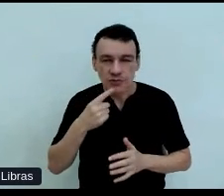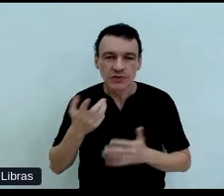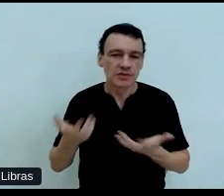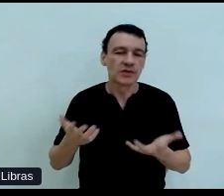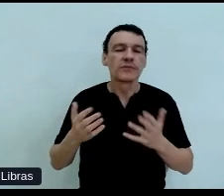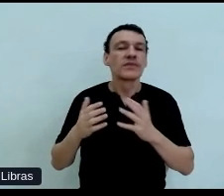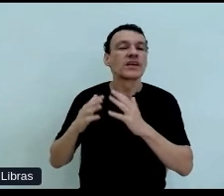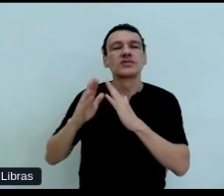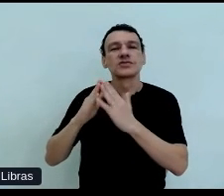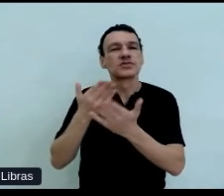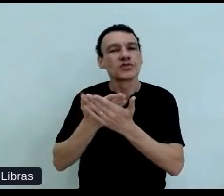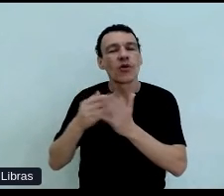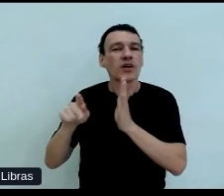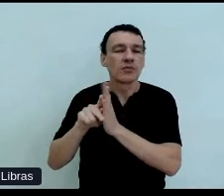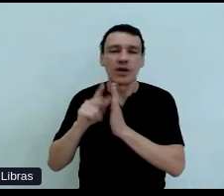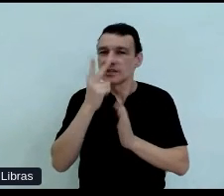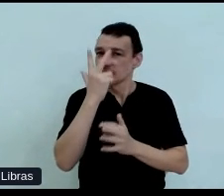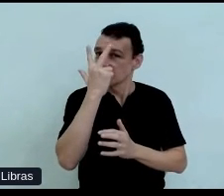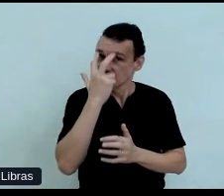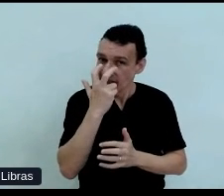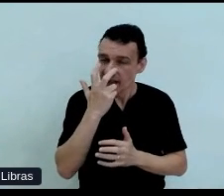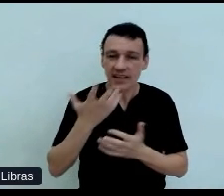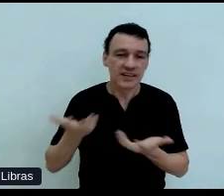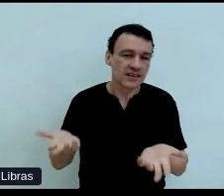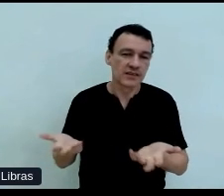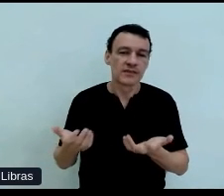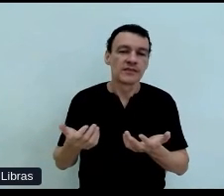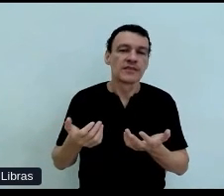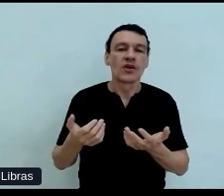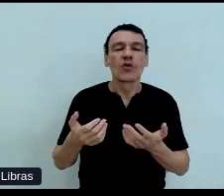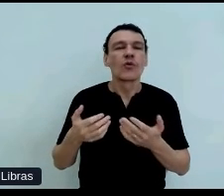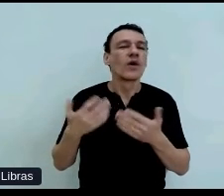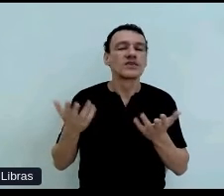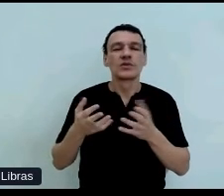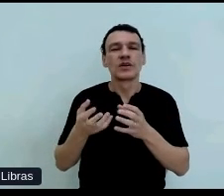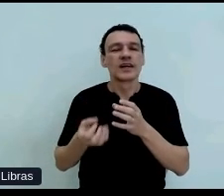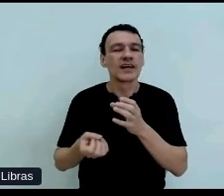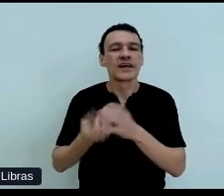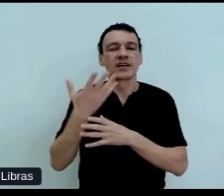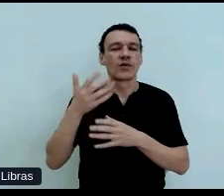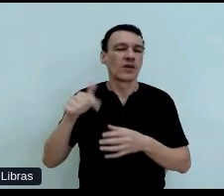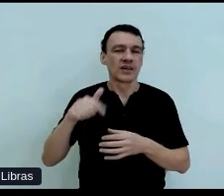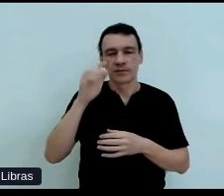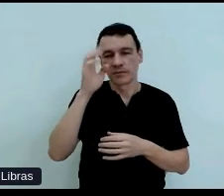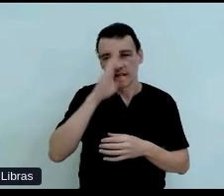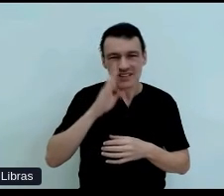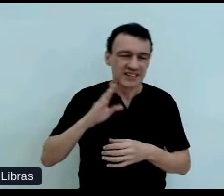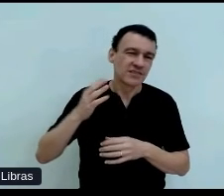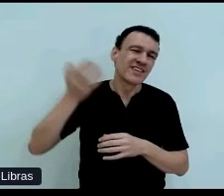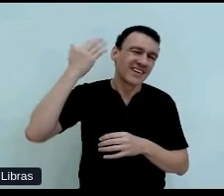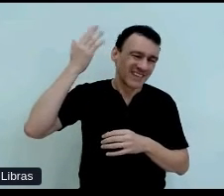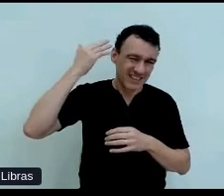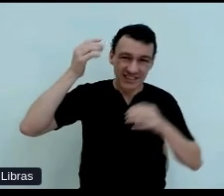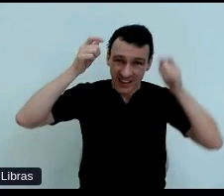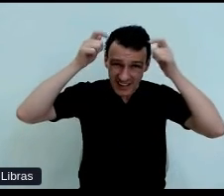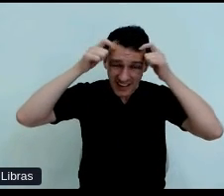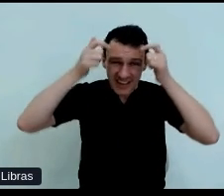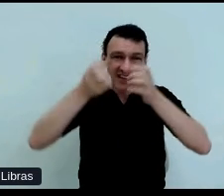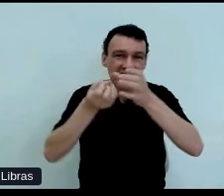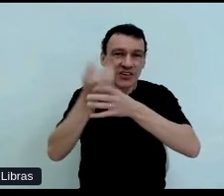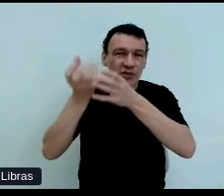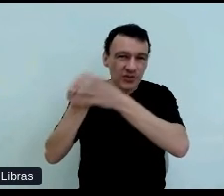viver separadamente num lugar próprio para pessoas com deficiência, como quando tinha escolas